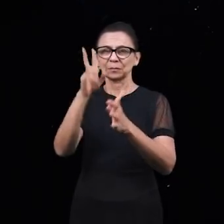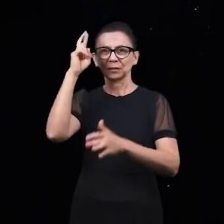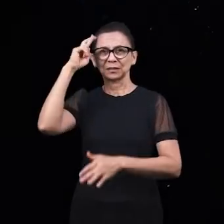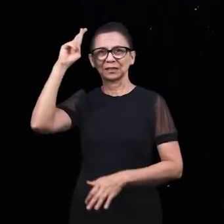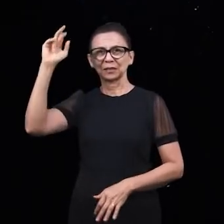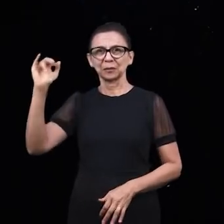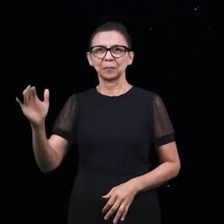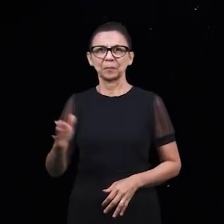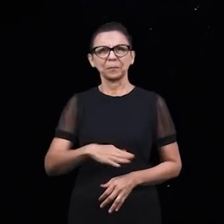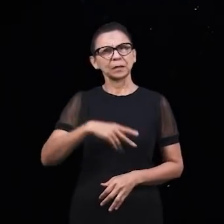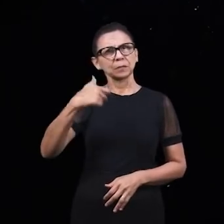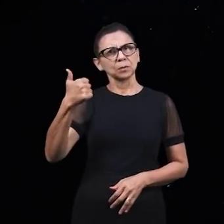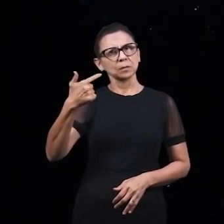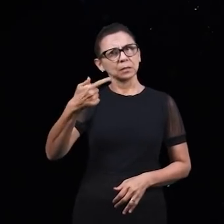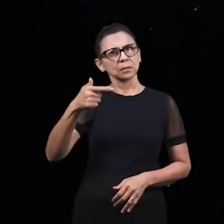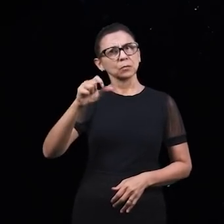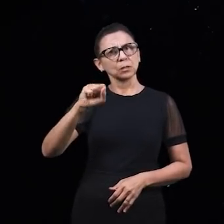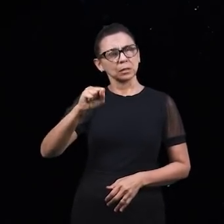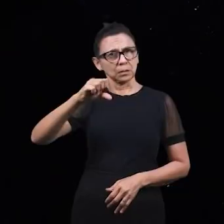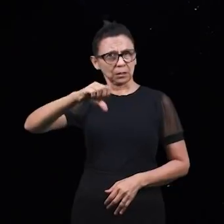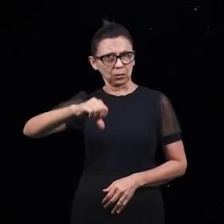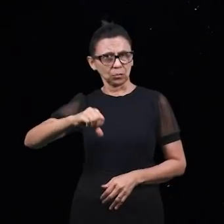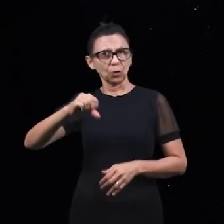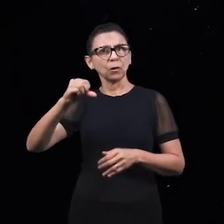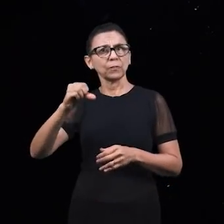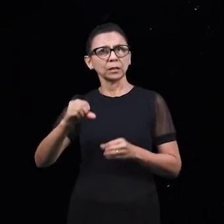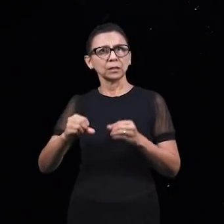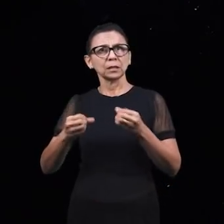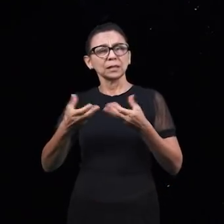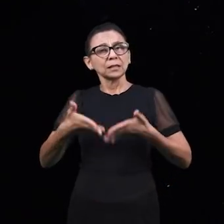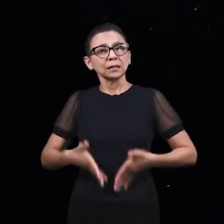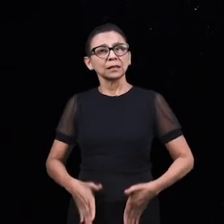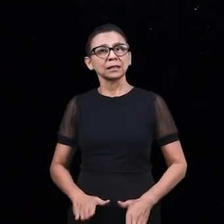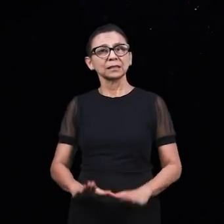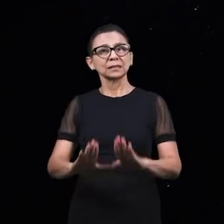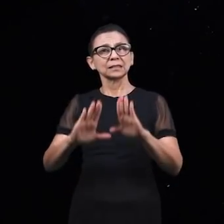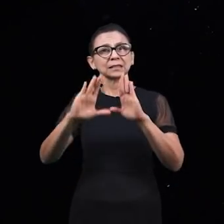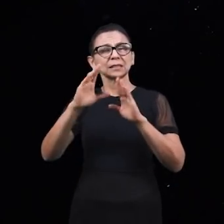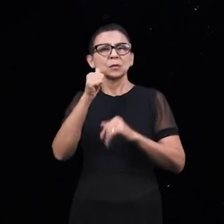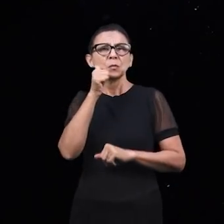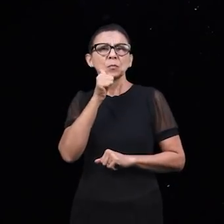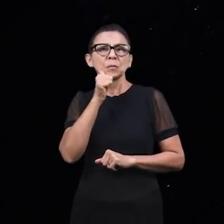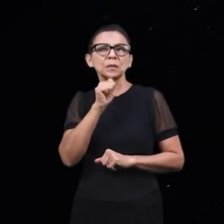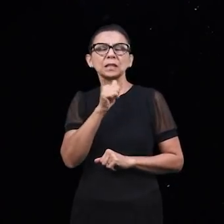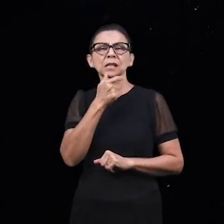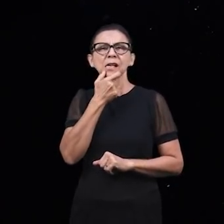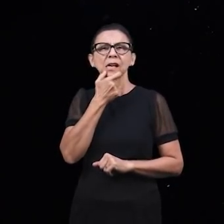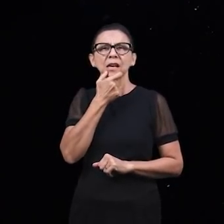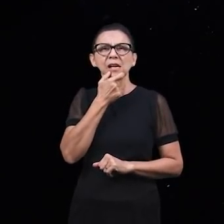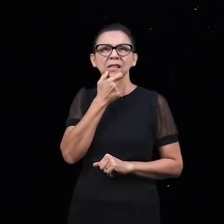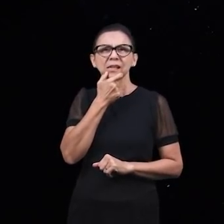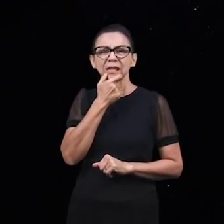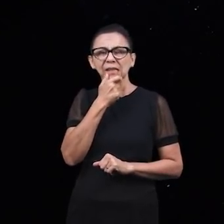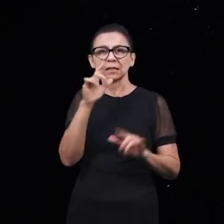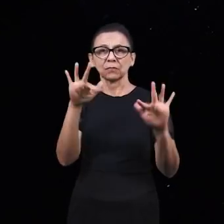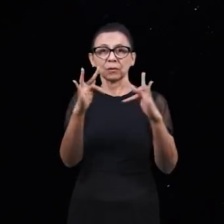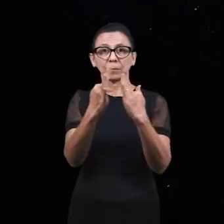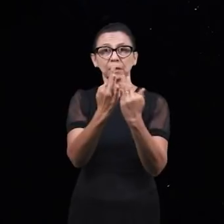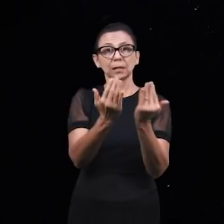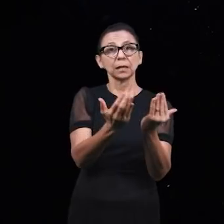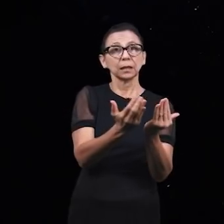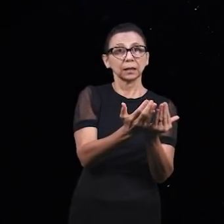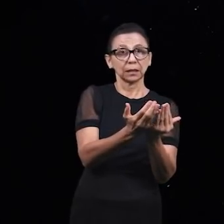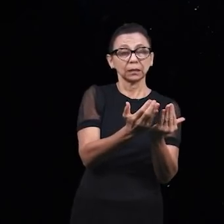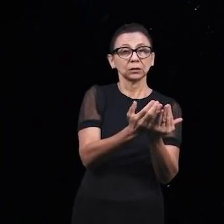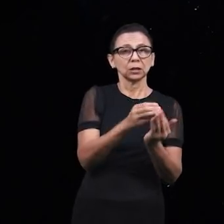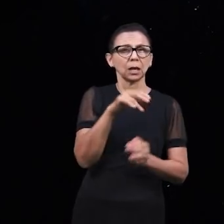do Senhor. Em 1789, nasceu Charlotte Elliott, uma menina inglesa de